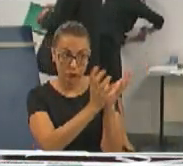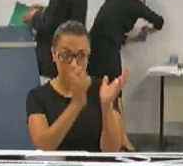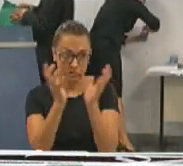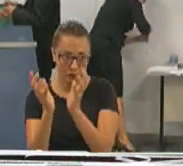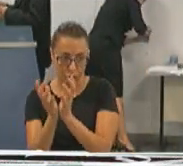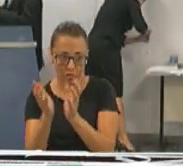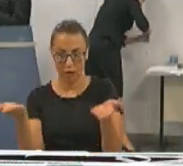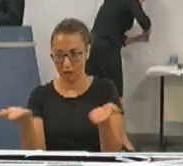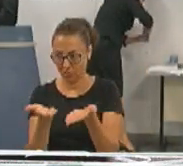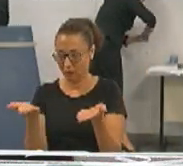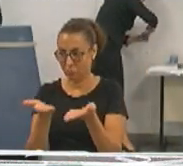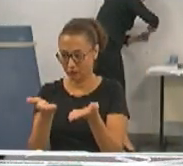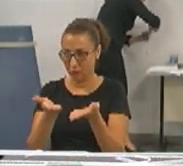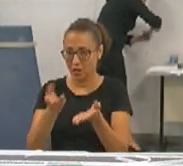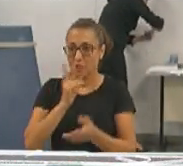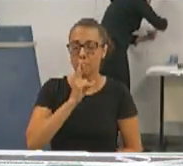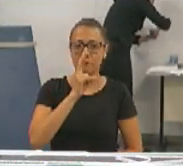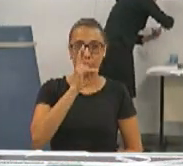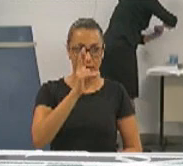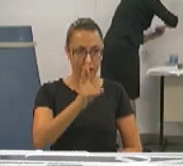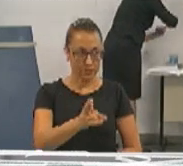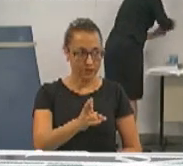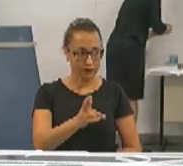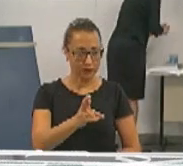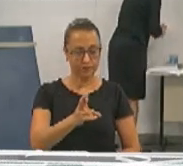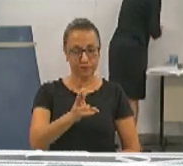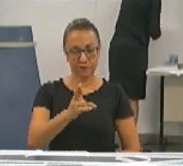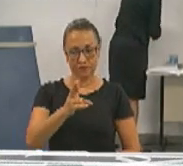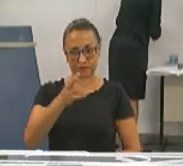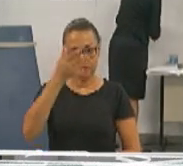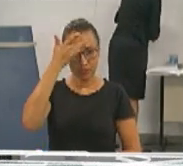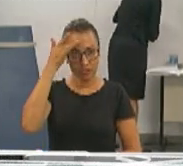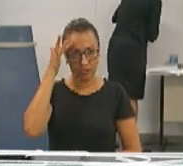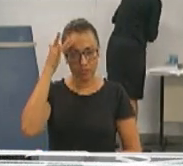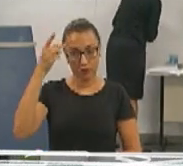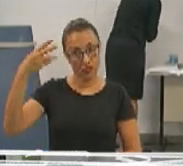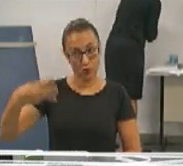utilização e para a resposta dos candidatos